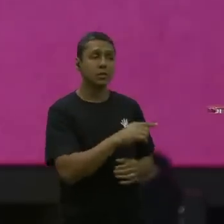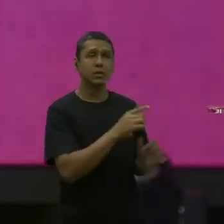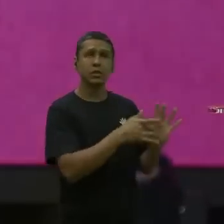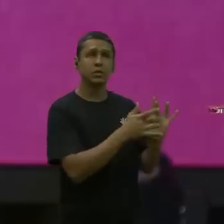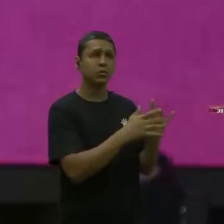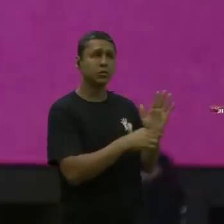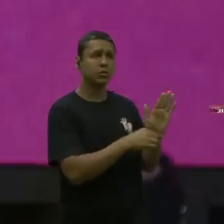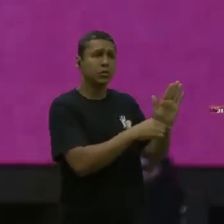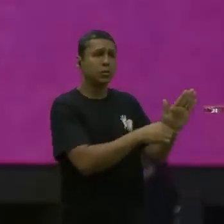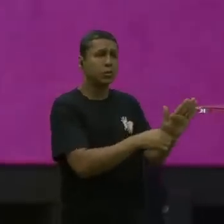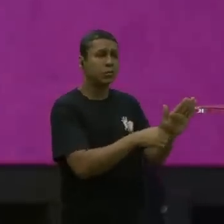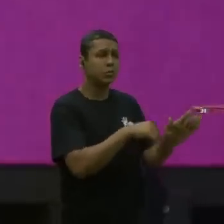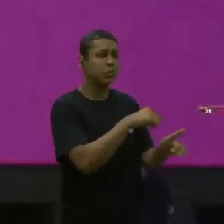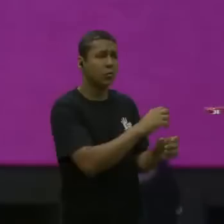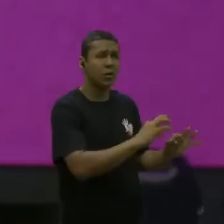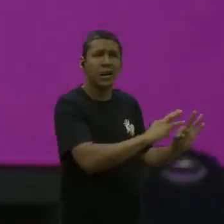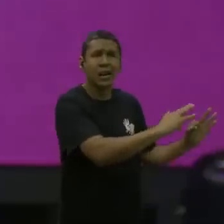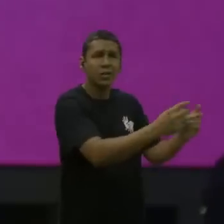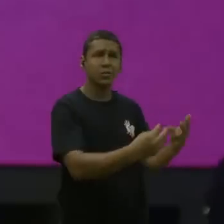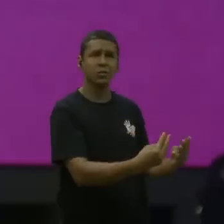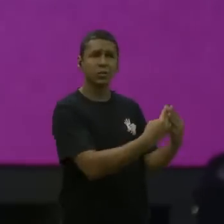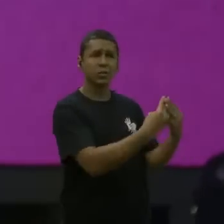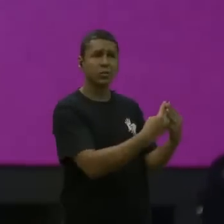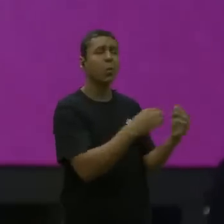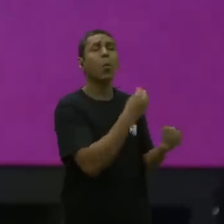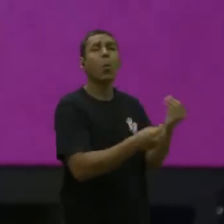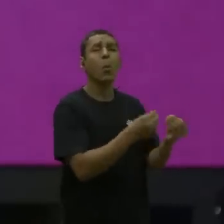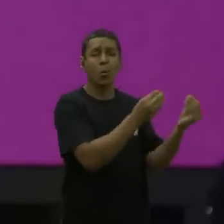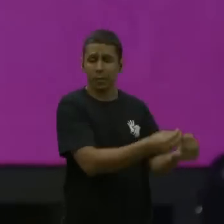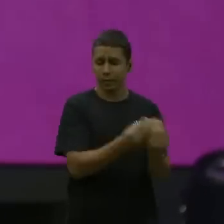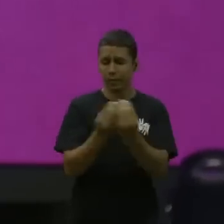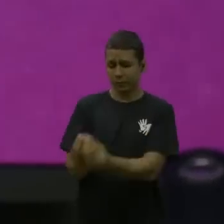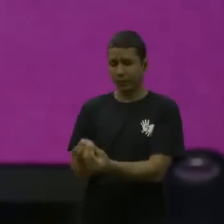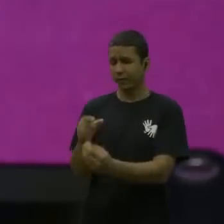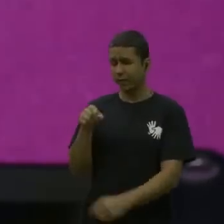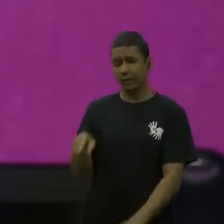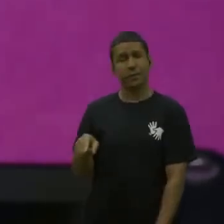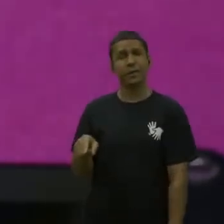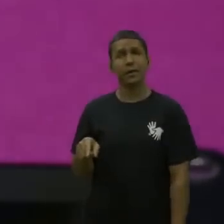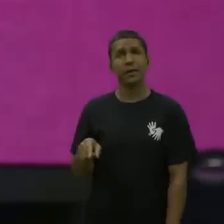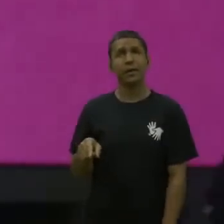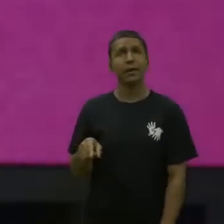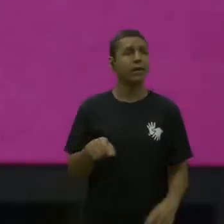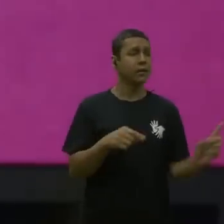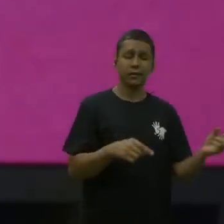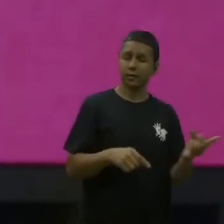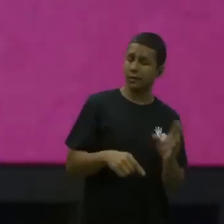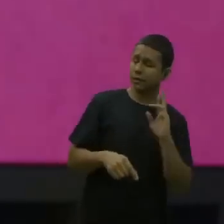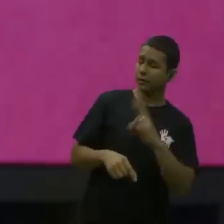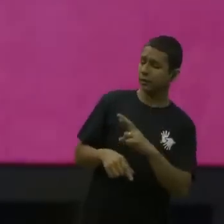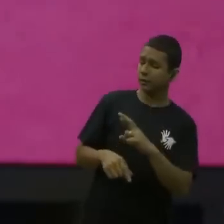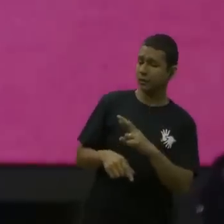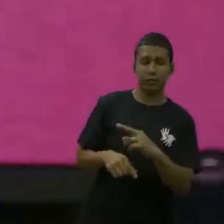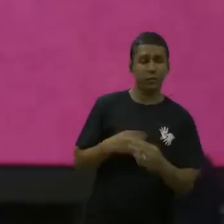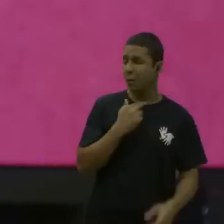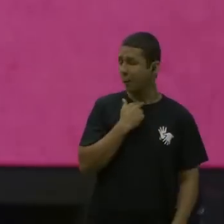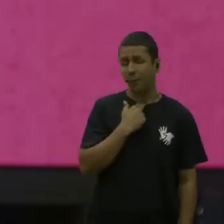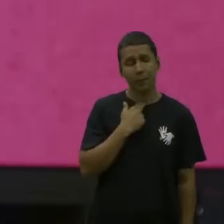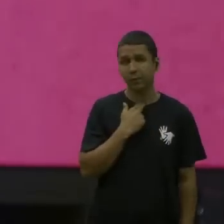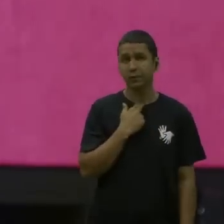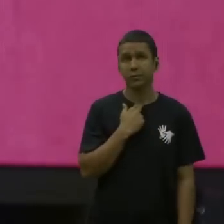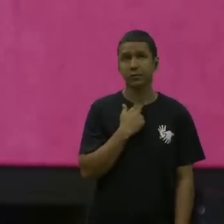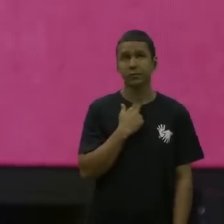como é que ele vai tirar esse pão e entregar para alguém que não faz parte da região, que era o alvo da sua missão? Aí ele diz para ela: não me é lícito.